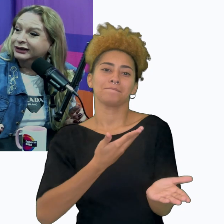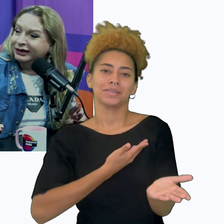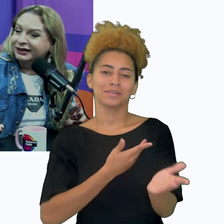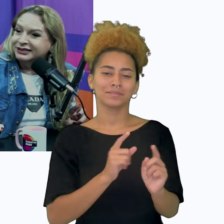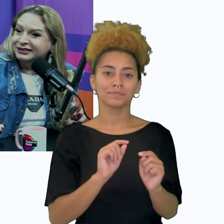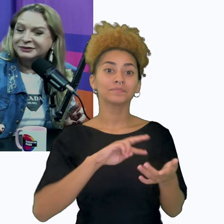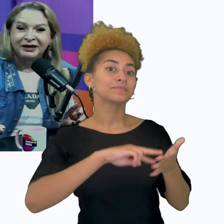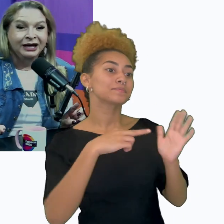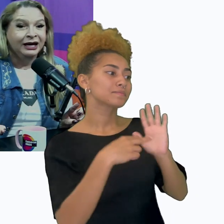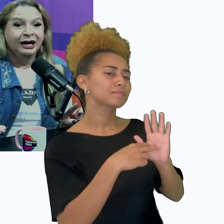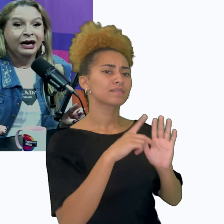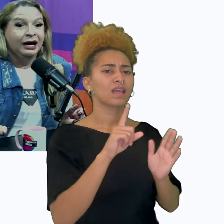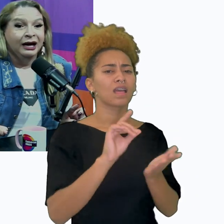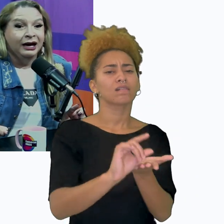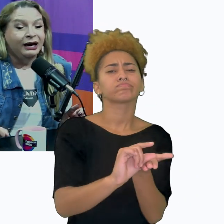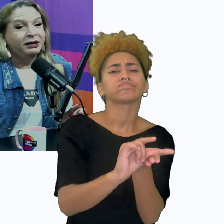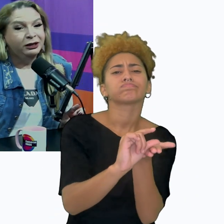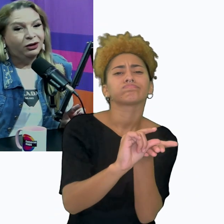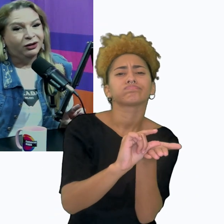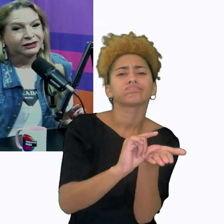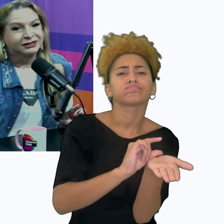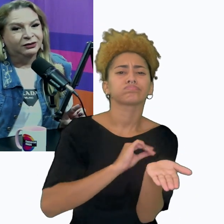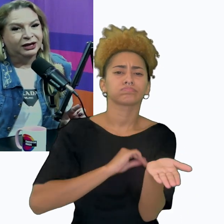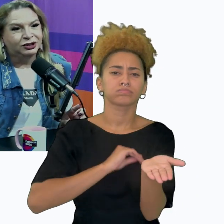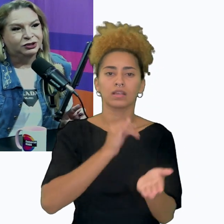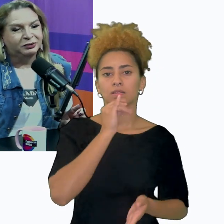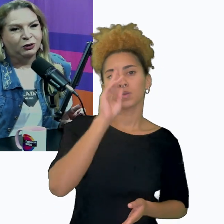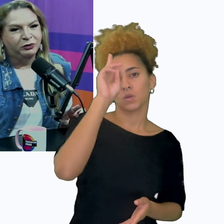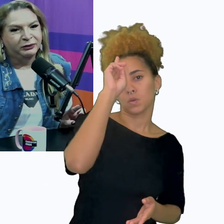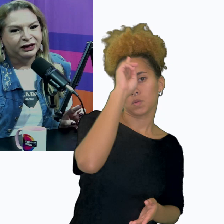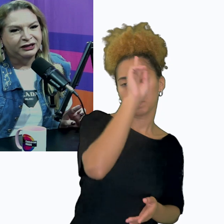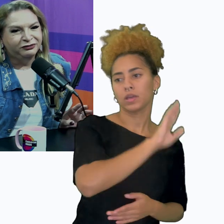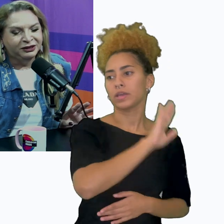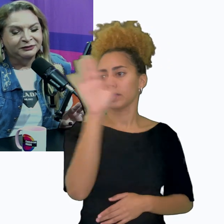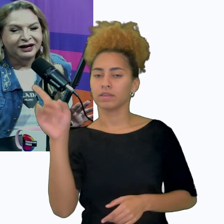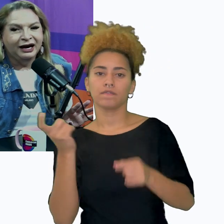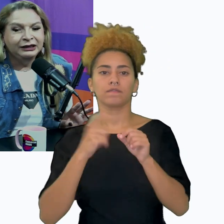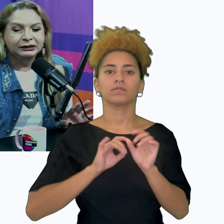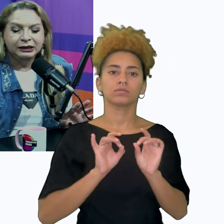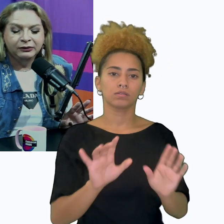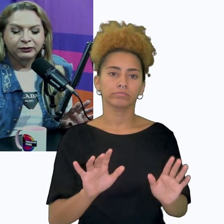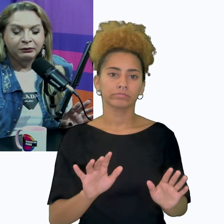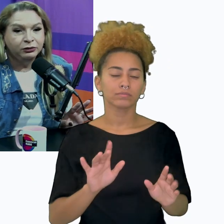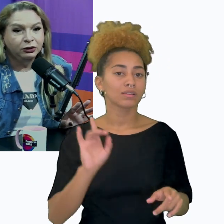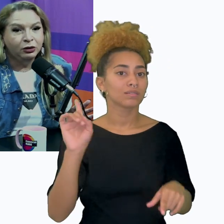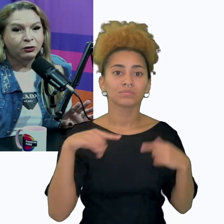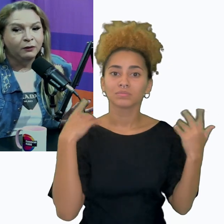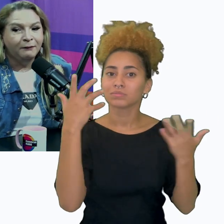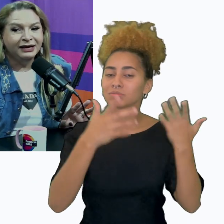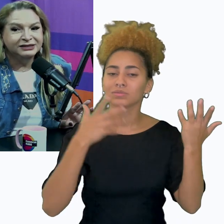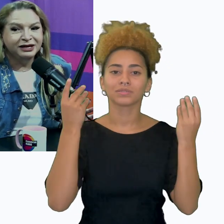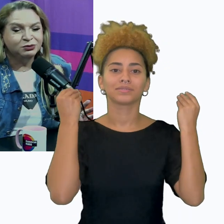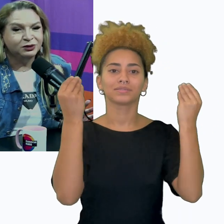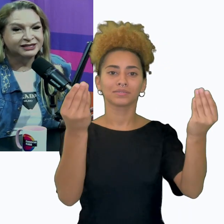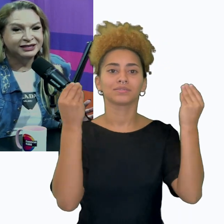Ainda tem esses. Como é o cachê amigo? É bem menor, assim, é o cachê de pegar Uber pra ir e vir. Então, é muito louco,